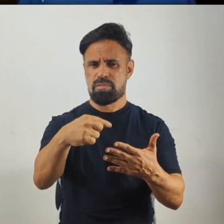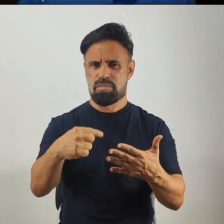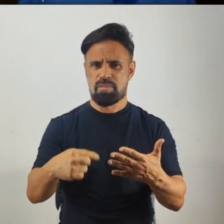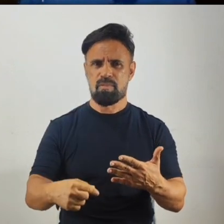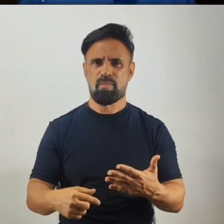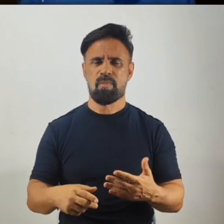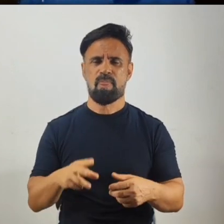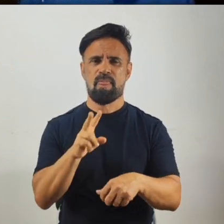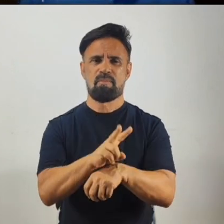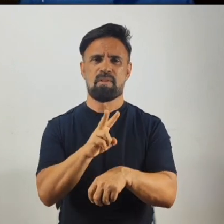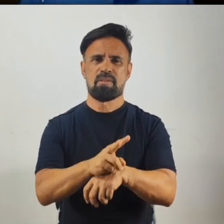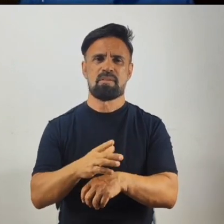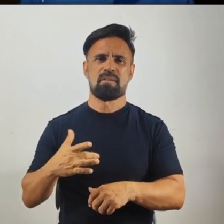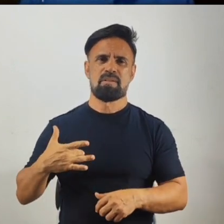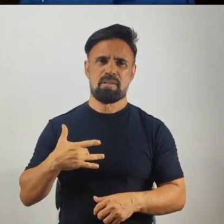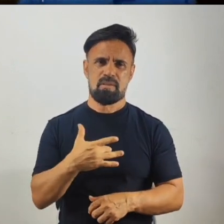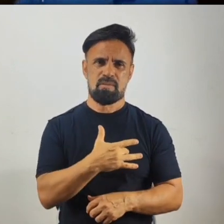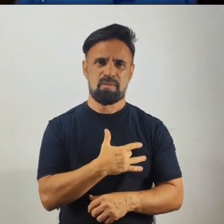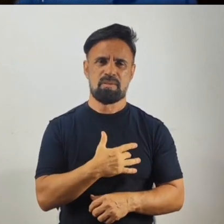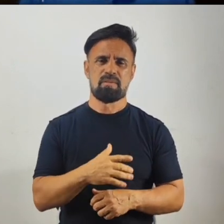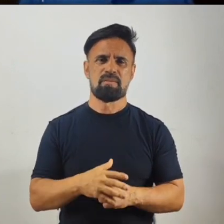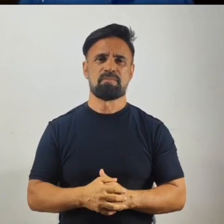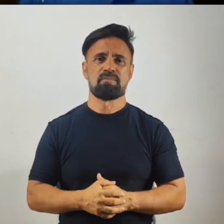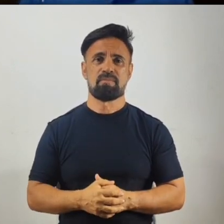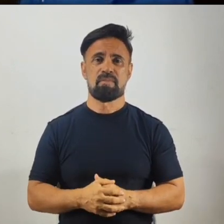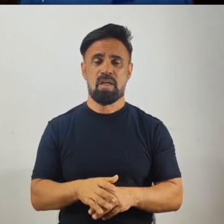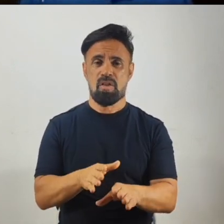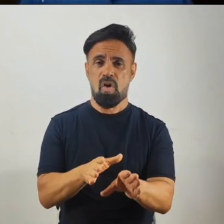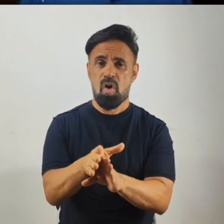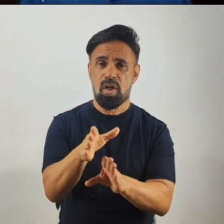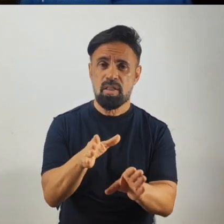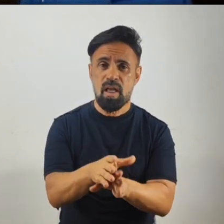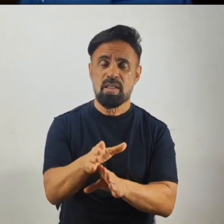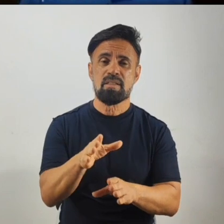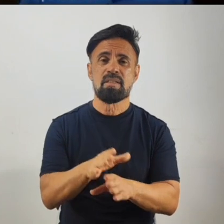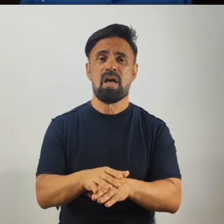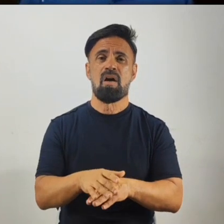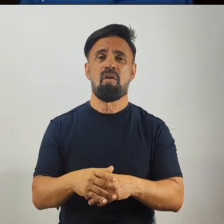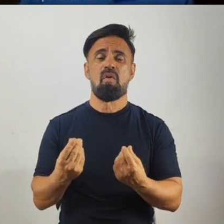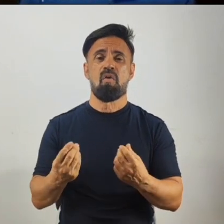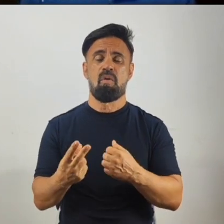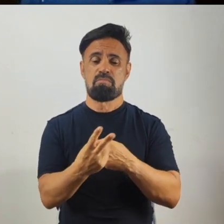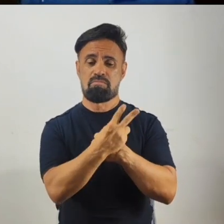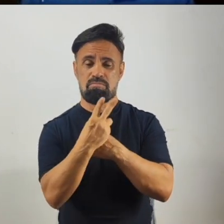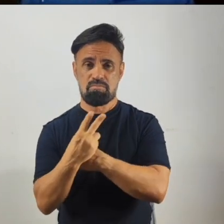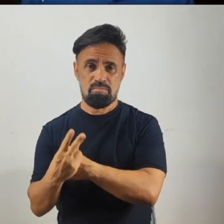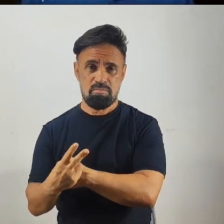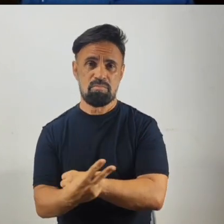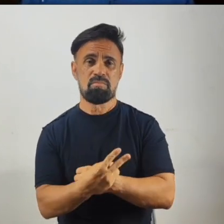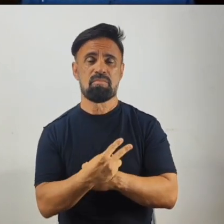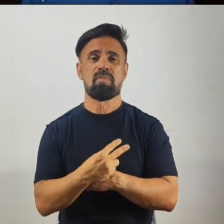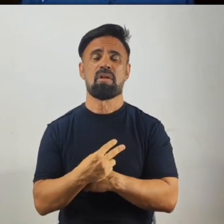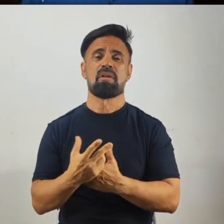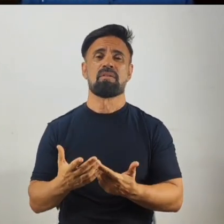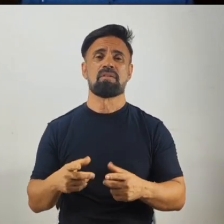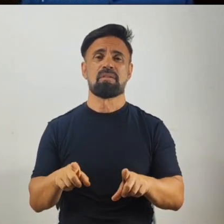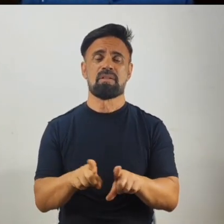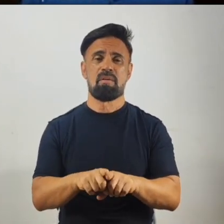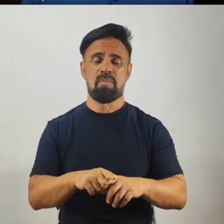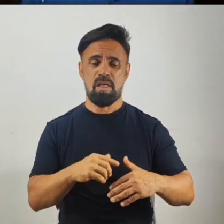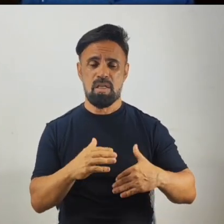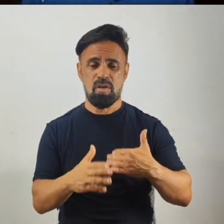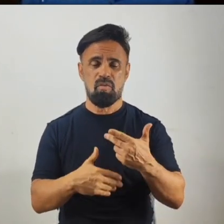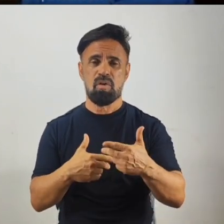nós temos diversos artigos que são dedicados à proteção à saúde dos trabalhadores, incluindo orientações sobre